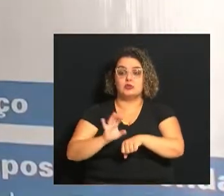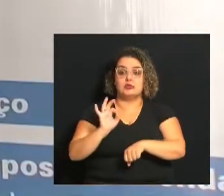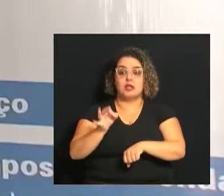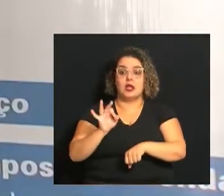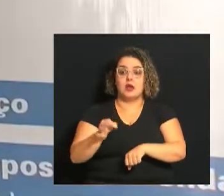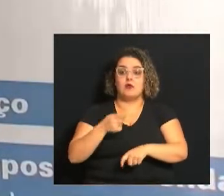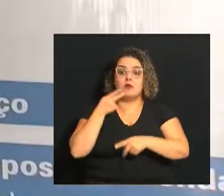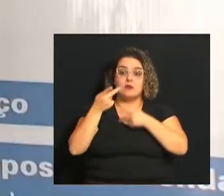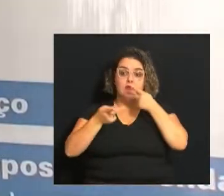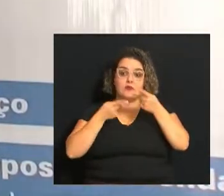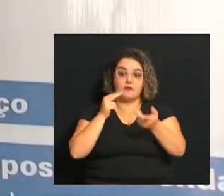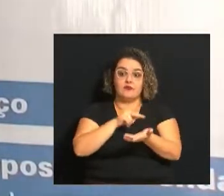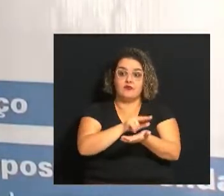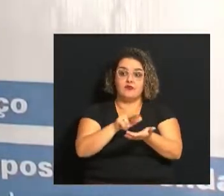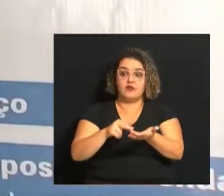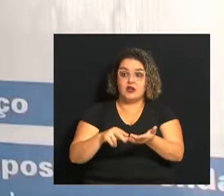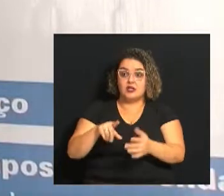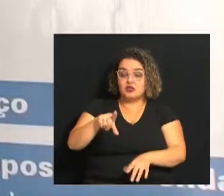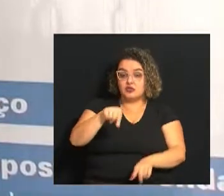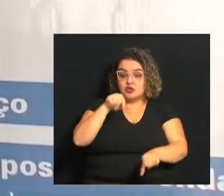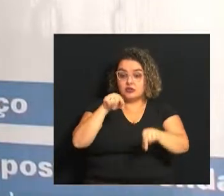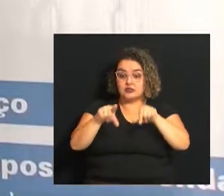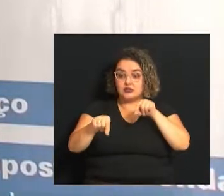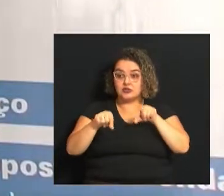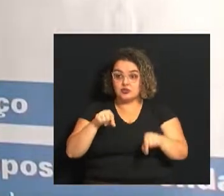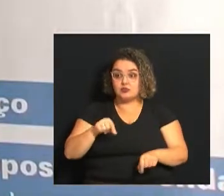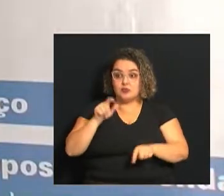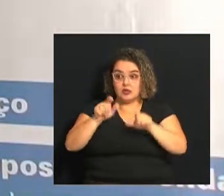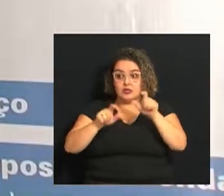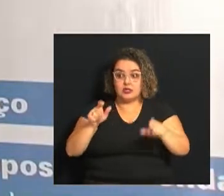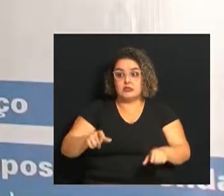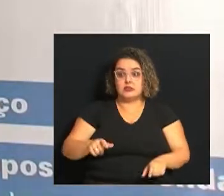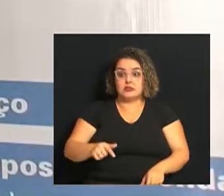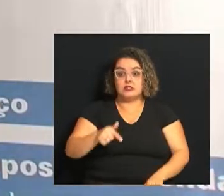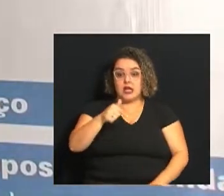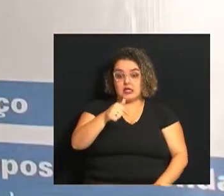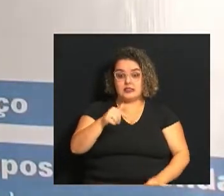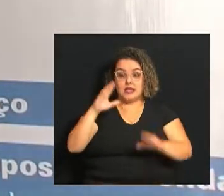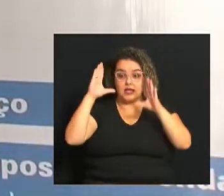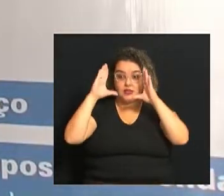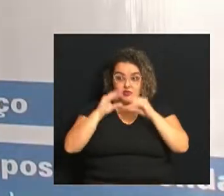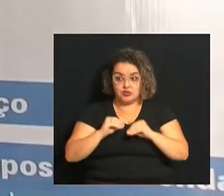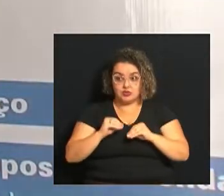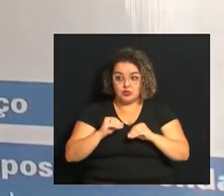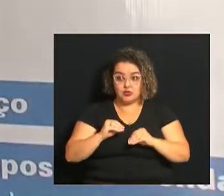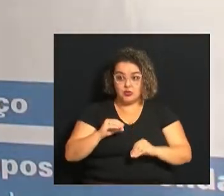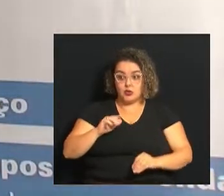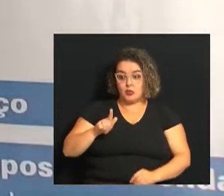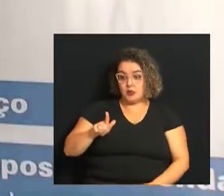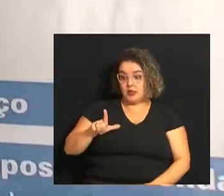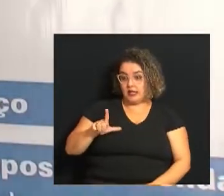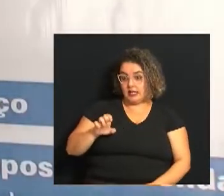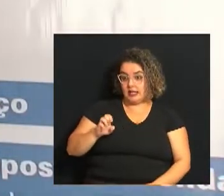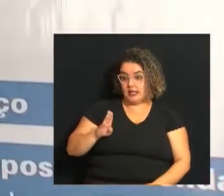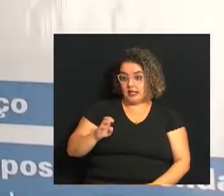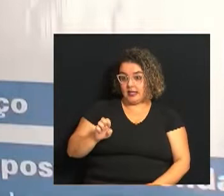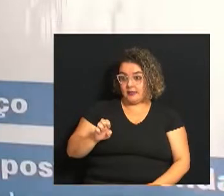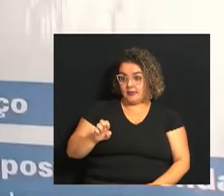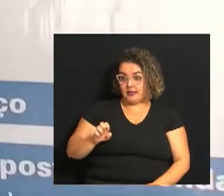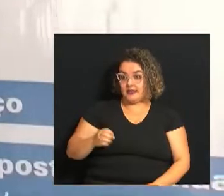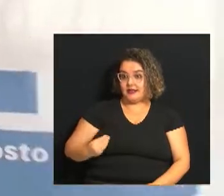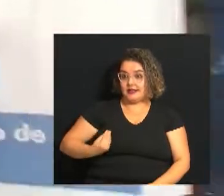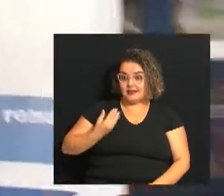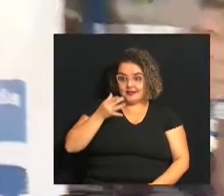disse, várias opções para o pessoal, sempre às 7 horas da noite. E o Gleb Rossini Júnior está por aqui, tudo bem?